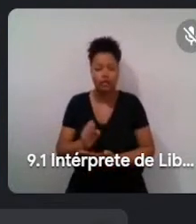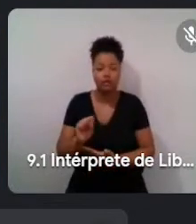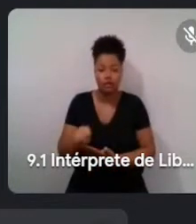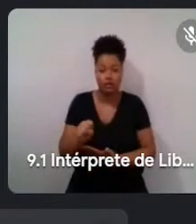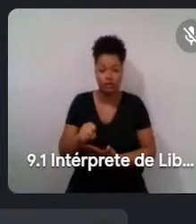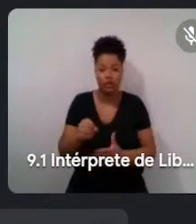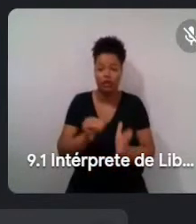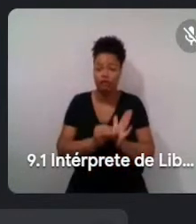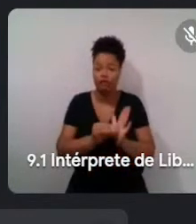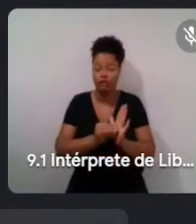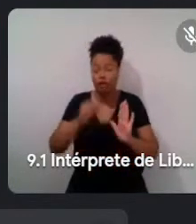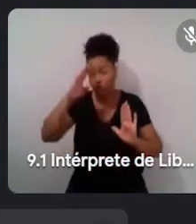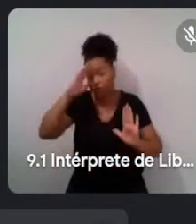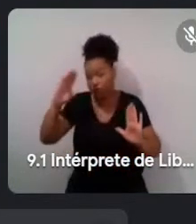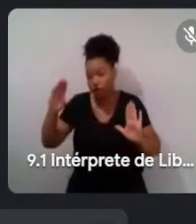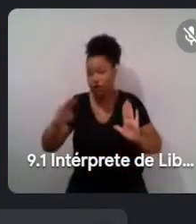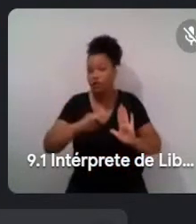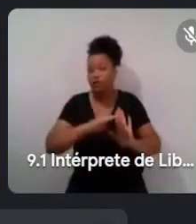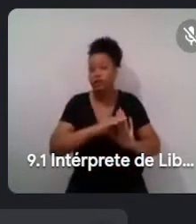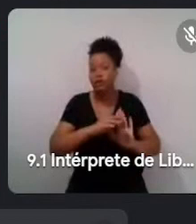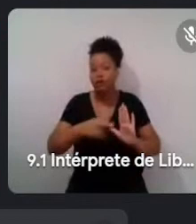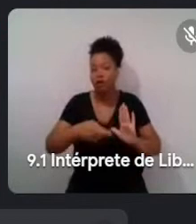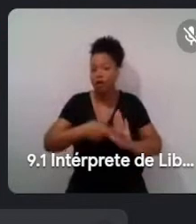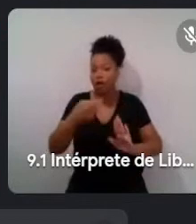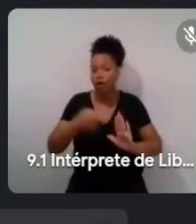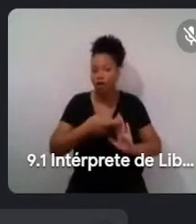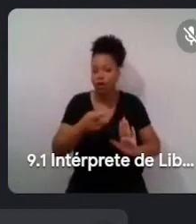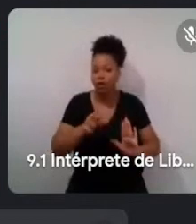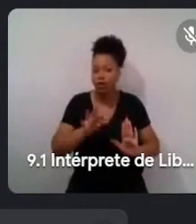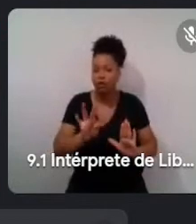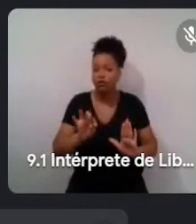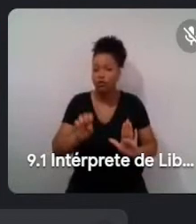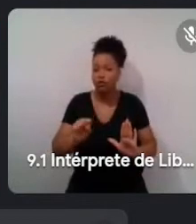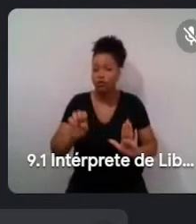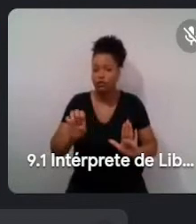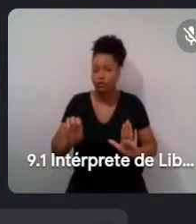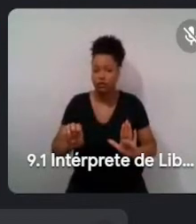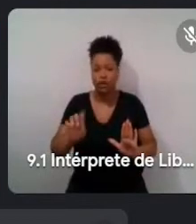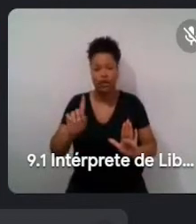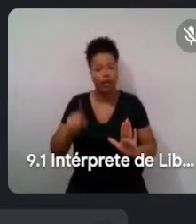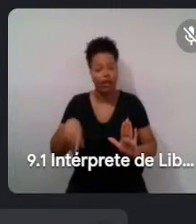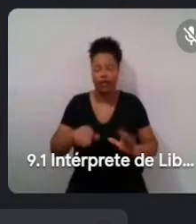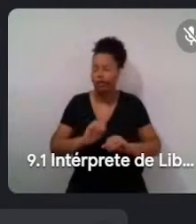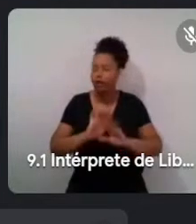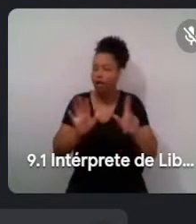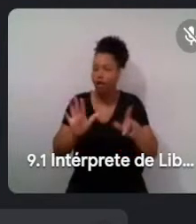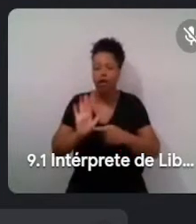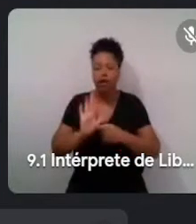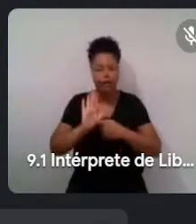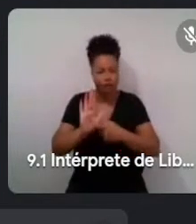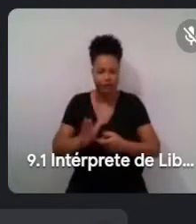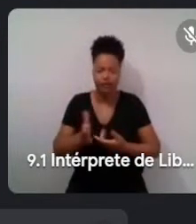que previsto na resolução TSE é evidente,